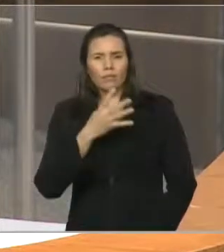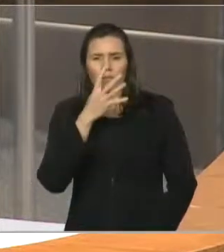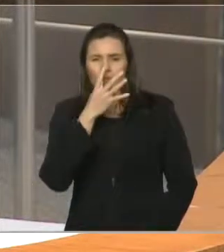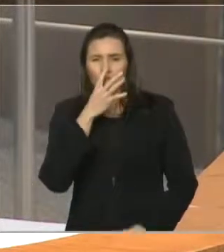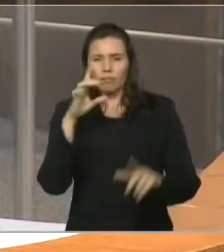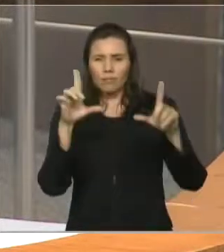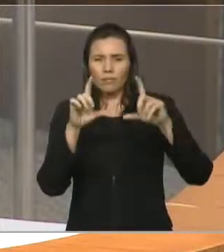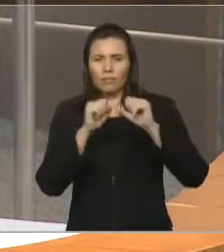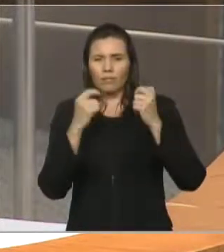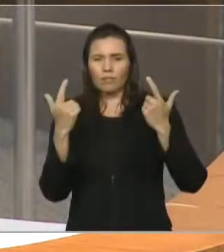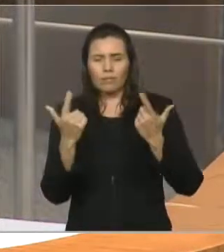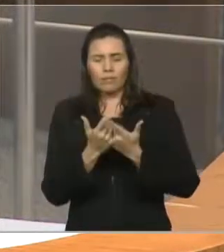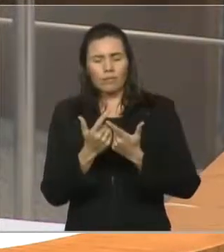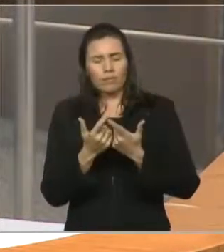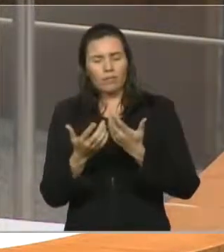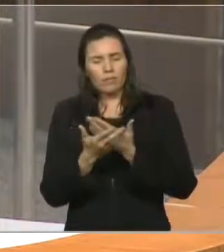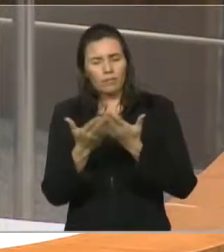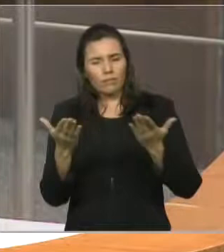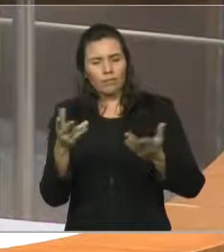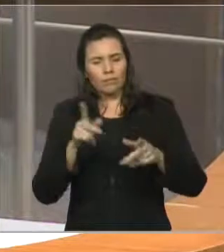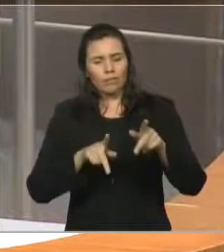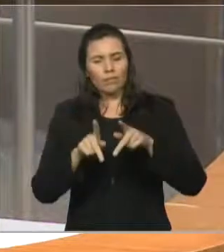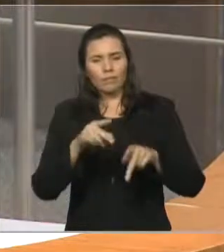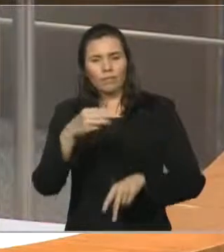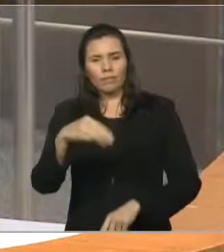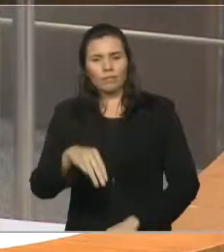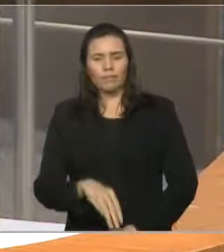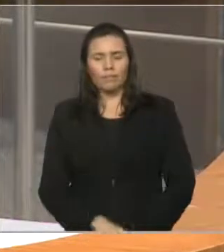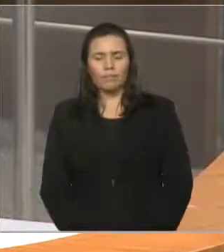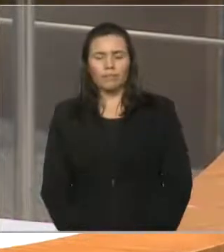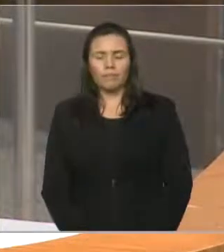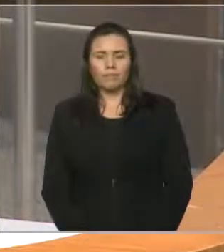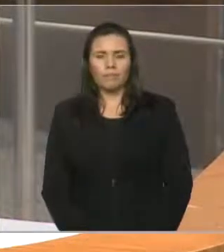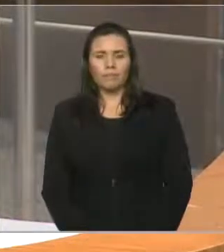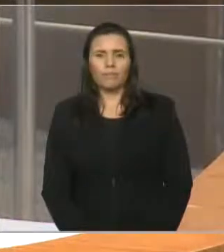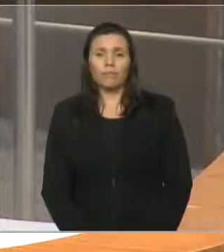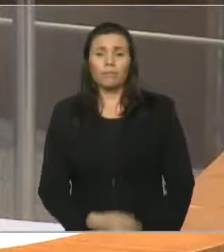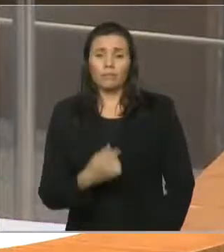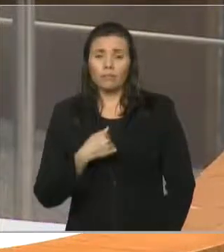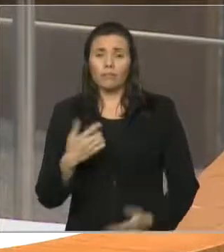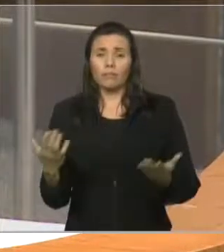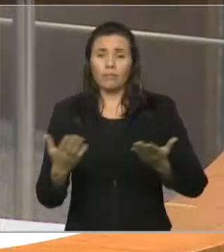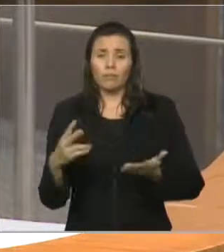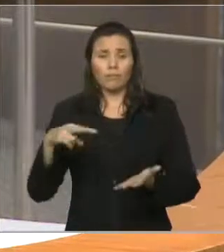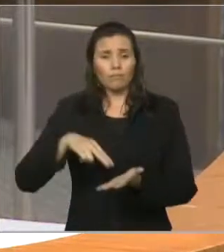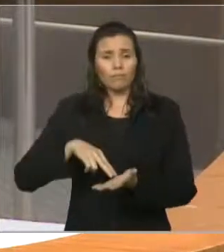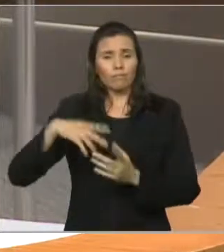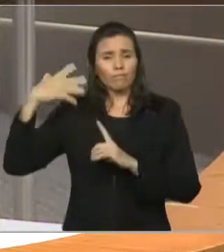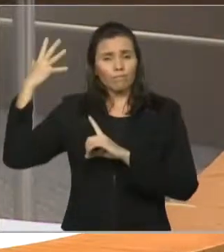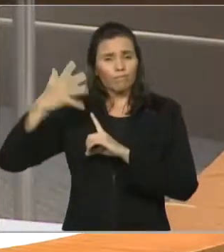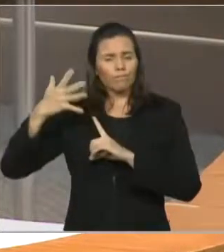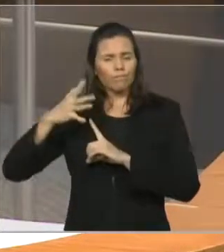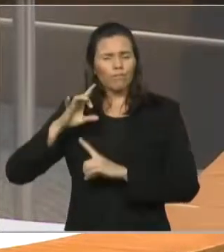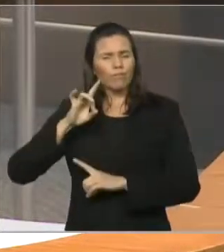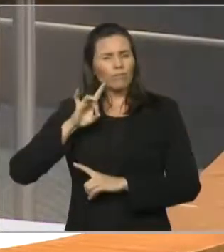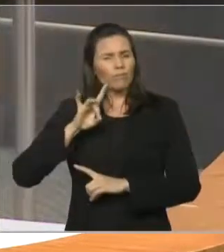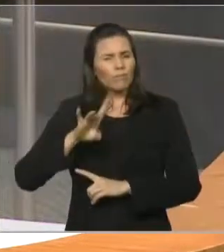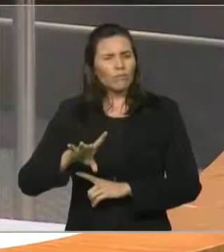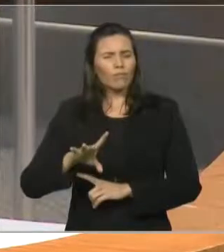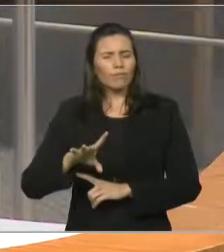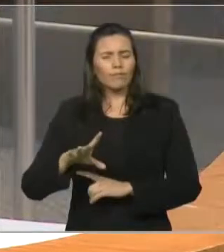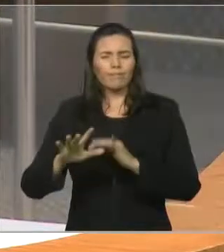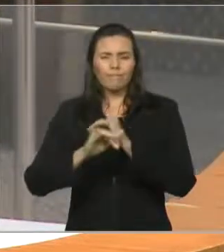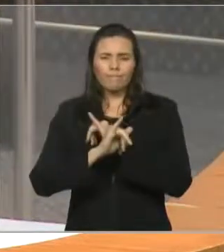TV Assembleia, povo do Maranhão. Eu venho hoje aqui nessa tribuna apenas para